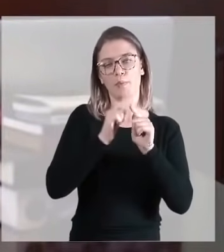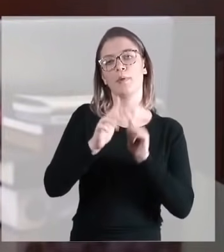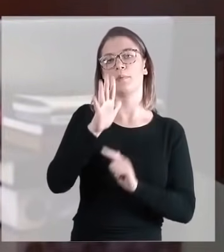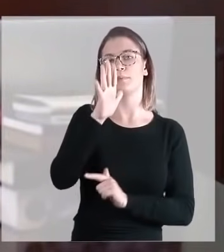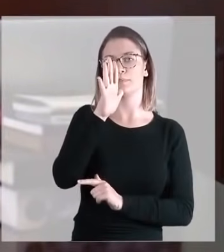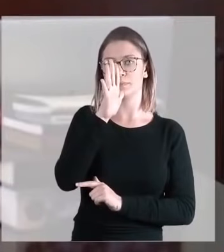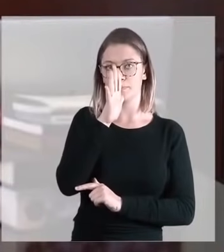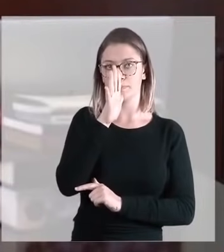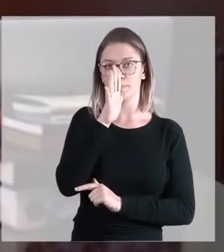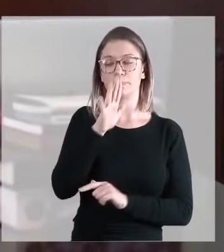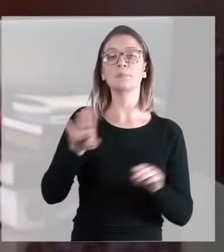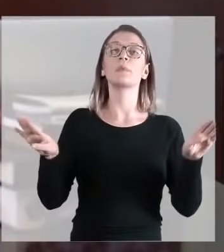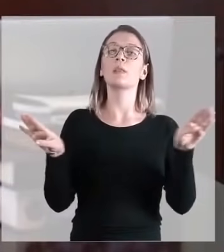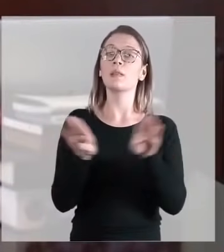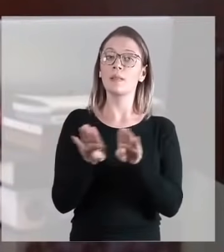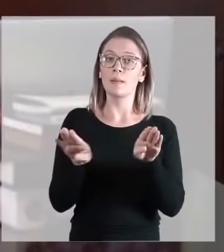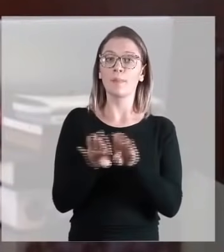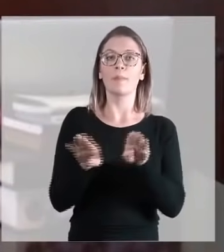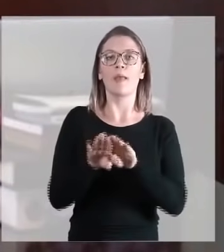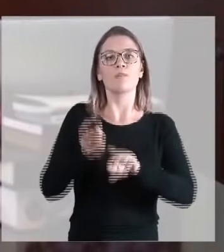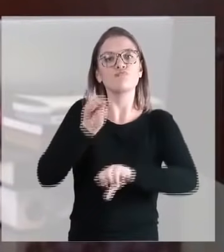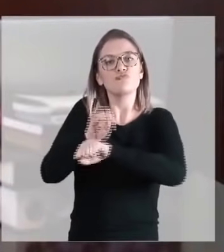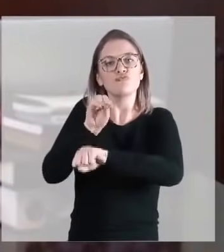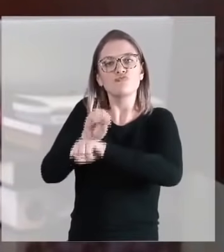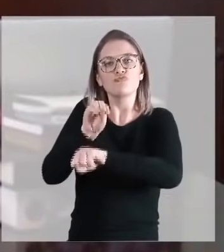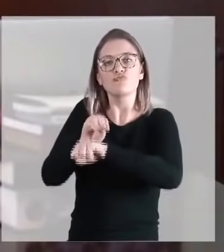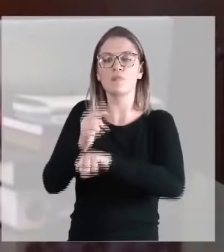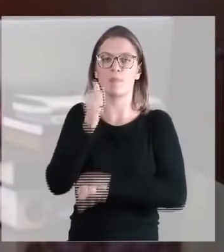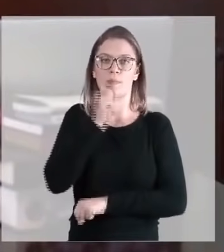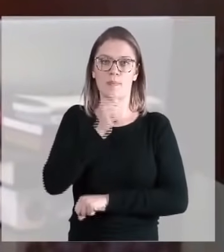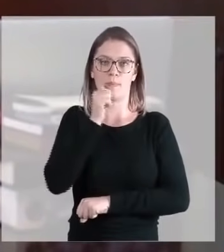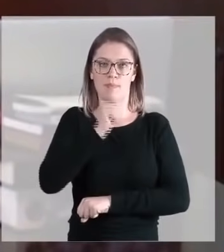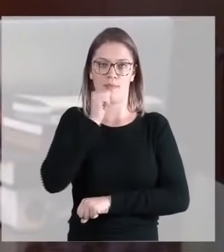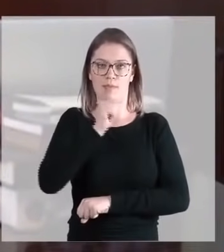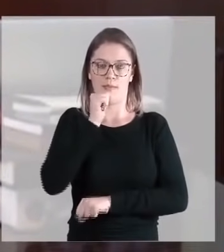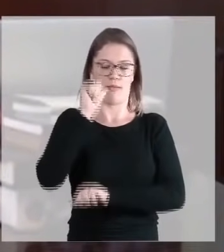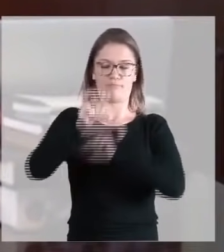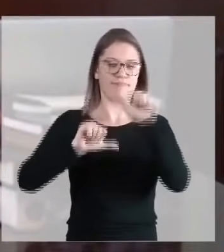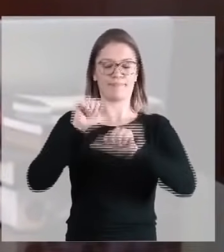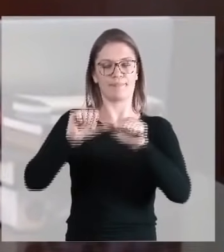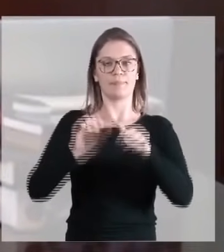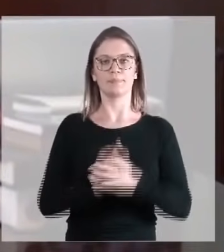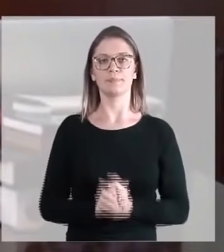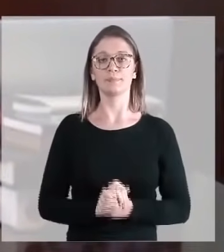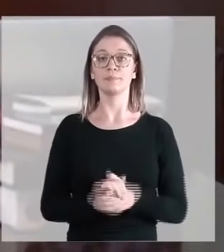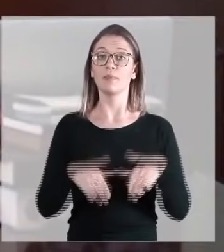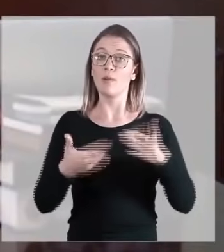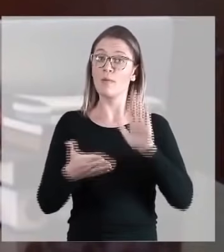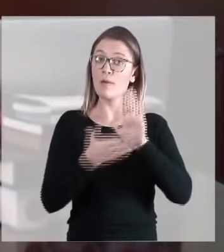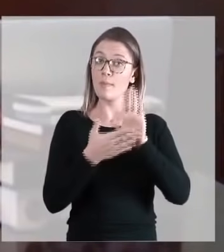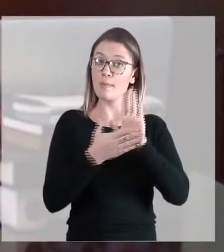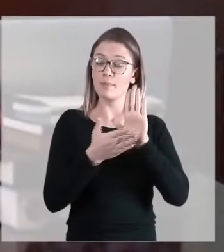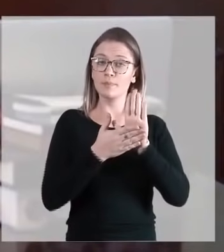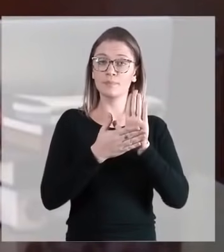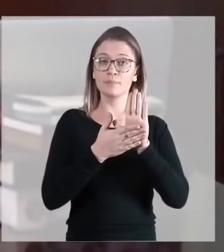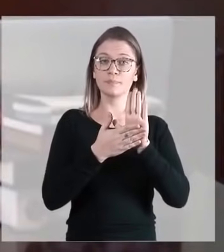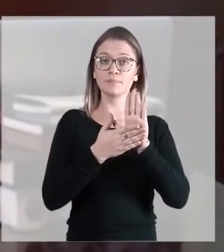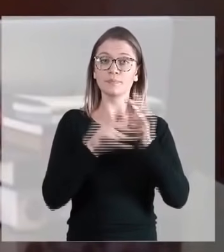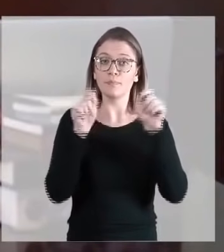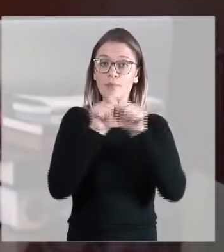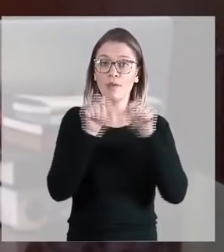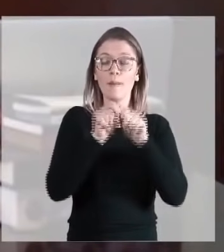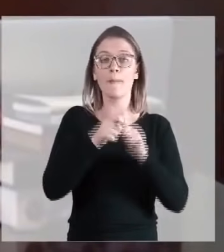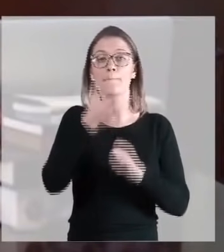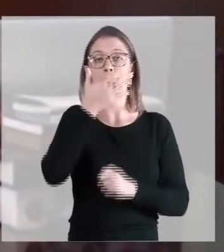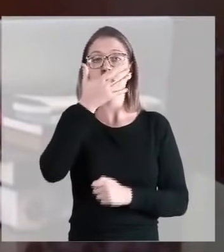órgão genital e poderiam, então, ser criados como meninas. Essa proposta foi feita aos pais dessas